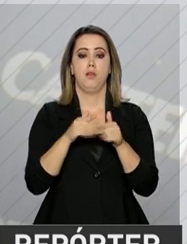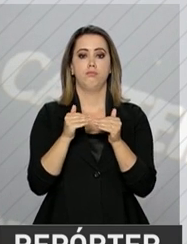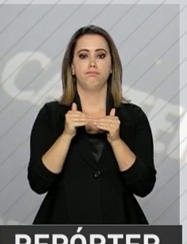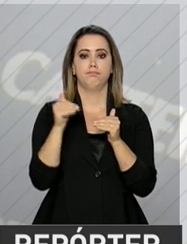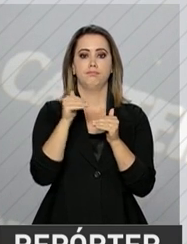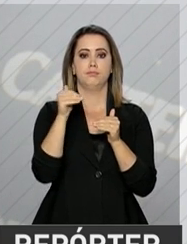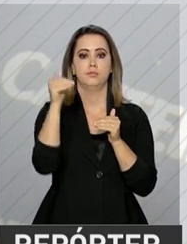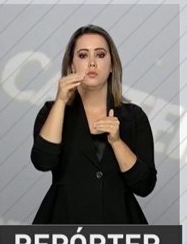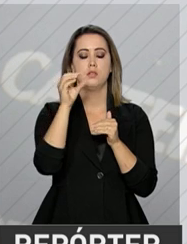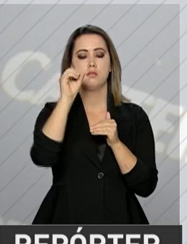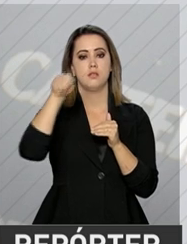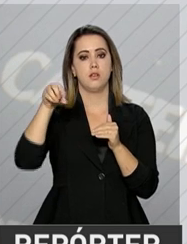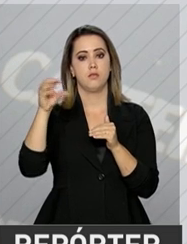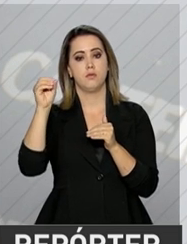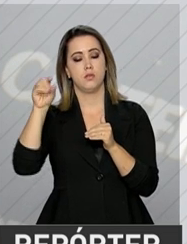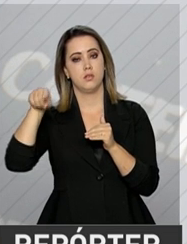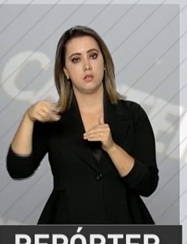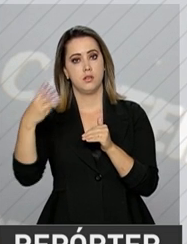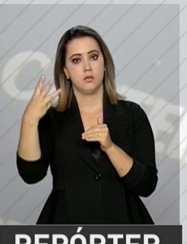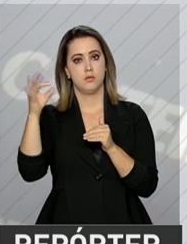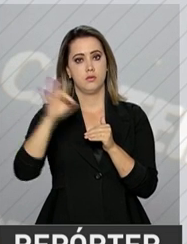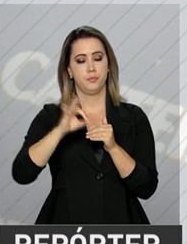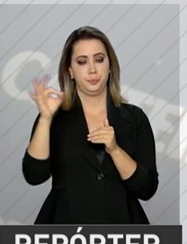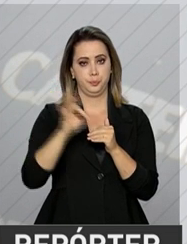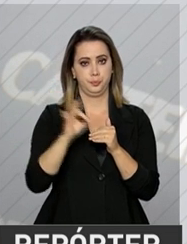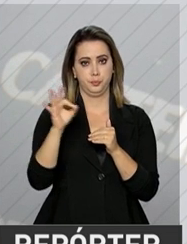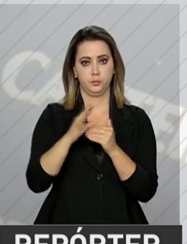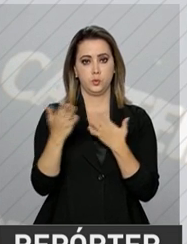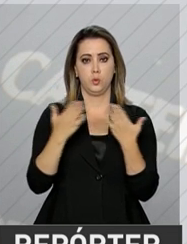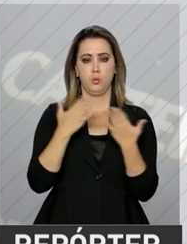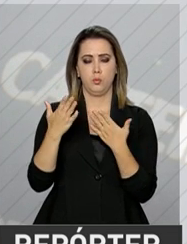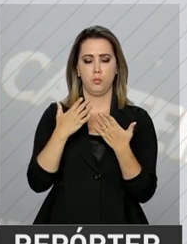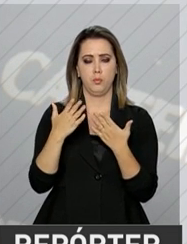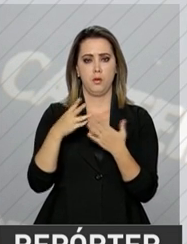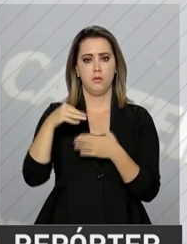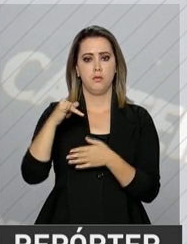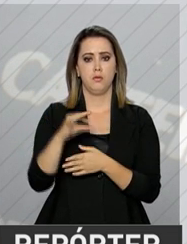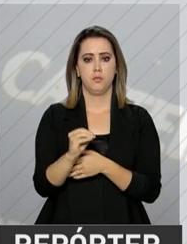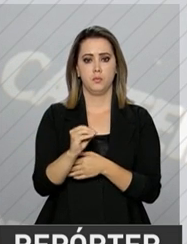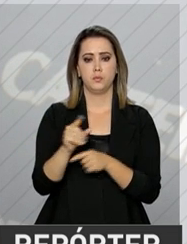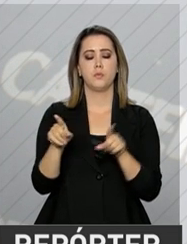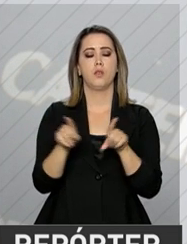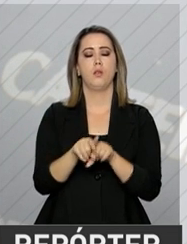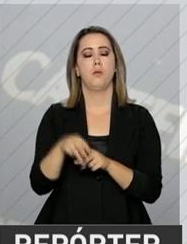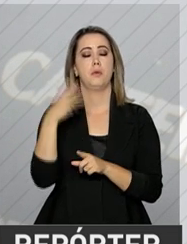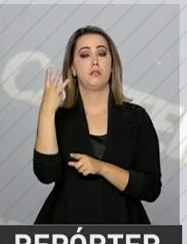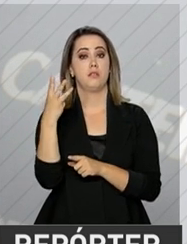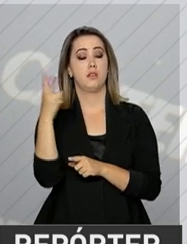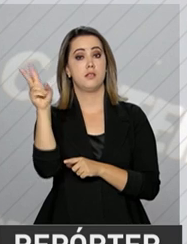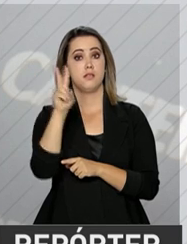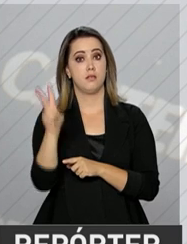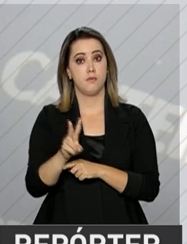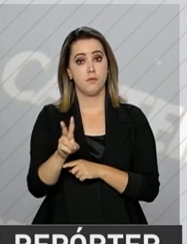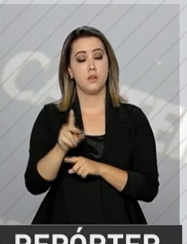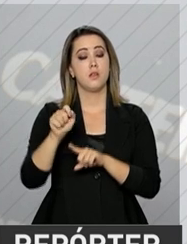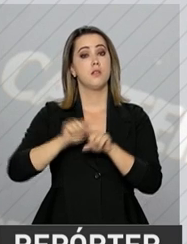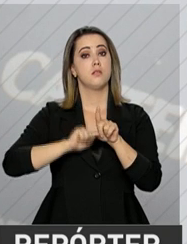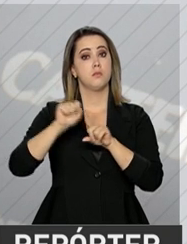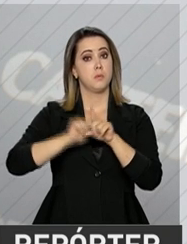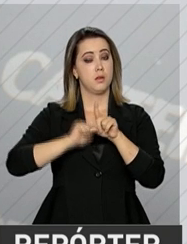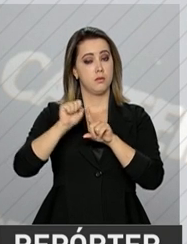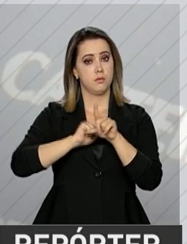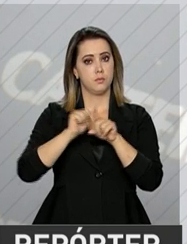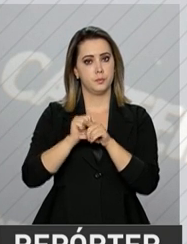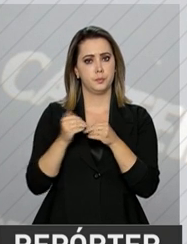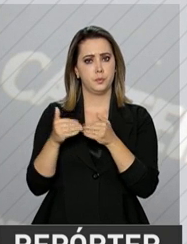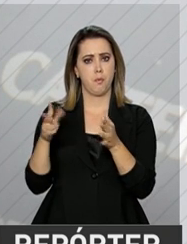de 0,03% em relação ao estoque de maio. Também foi o terceiro mês seguido de abertura de